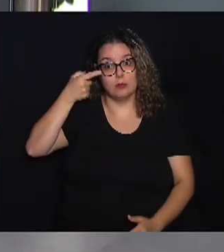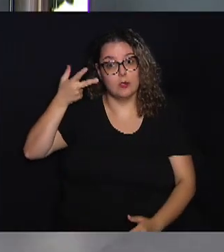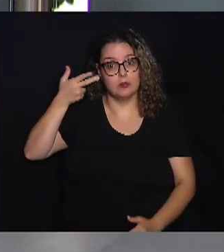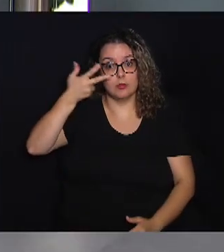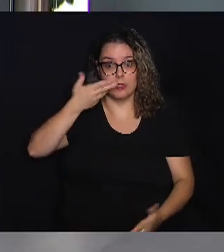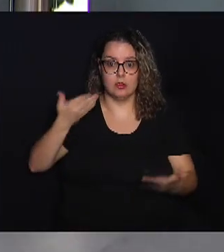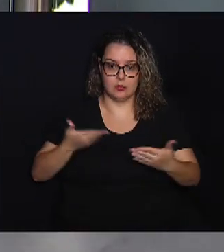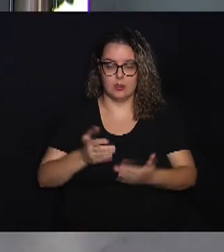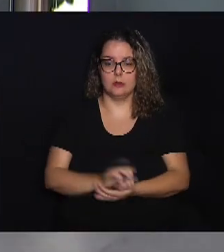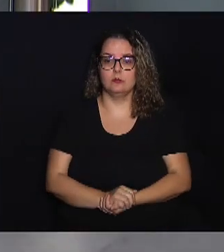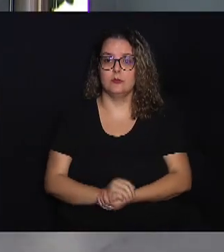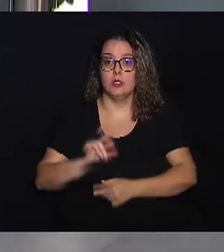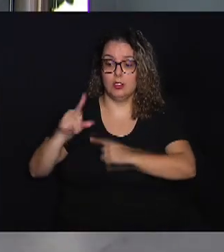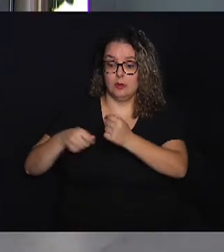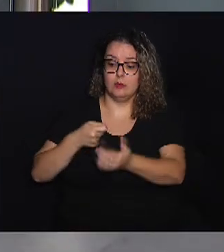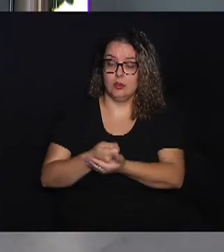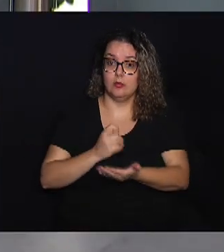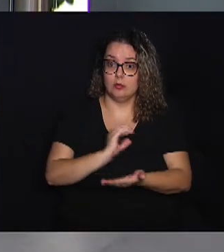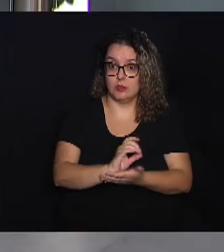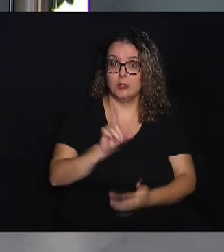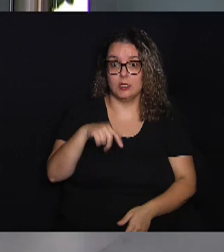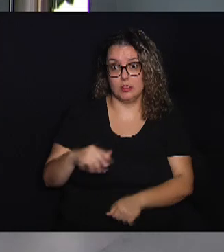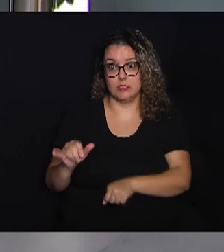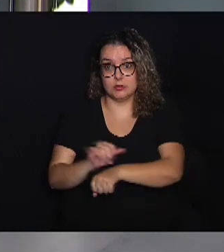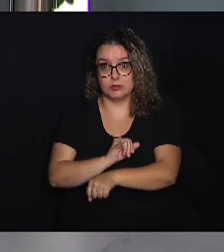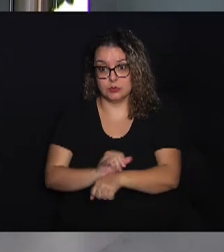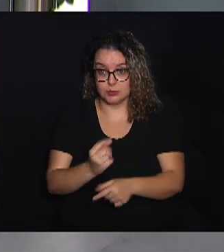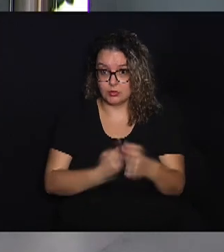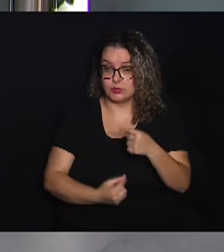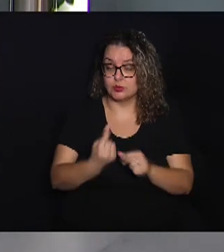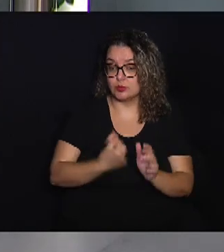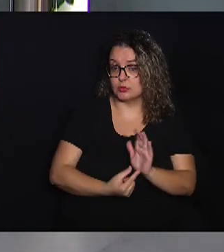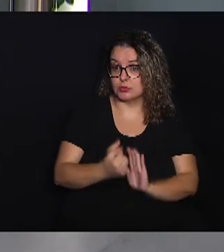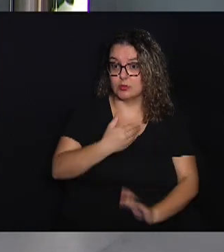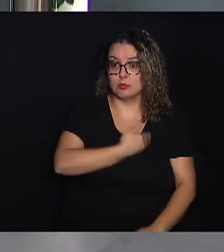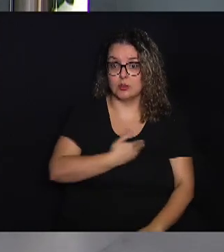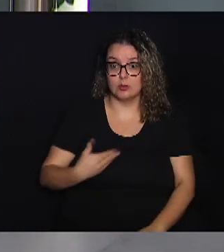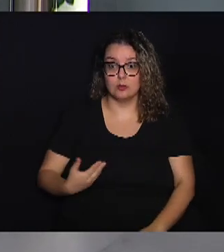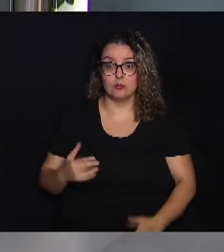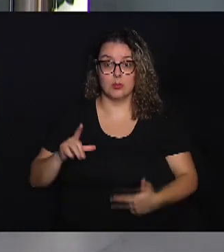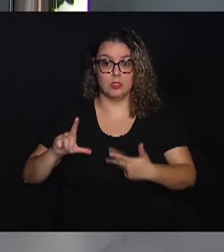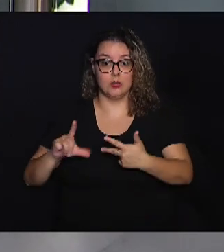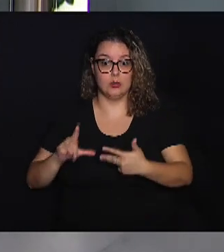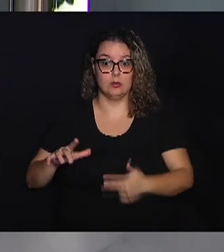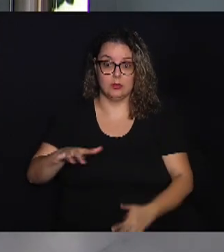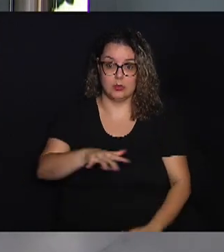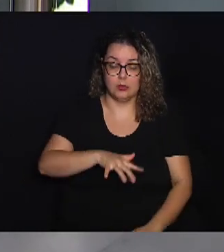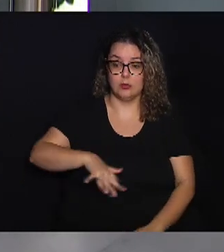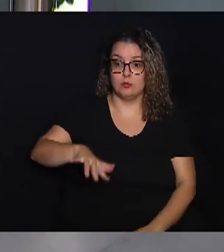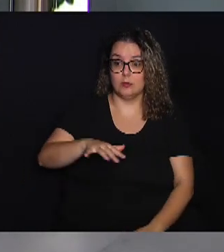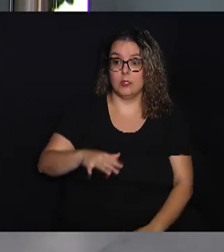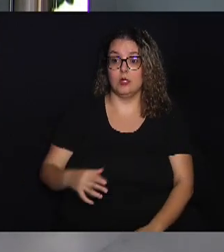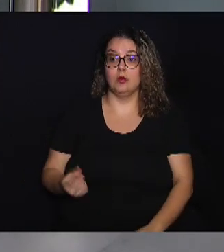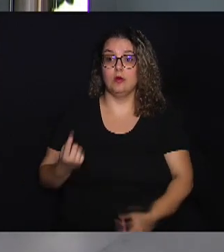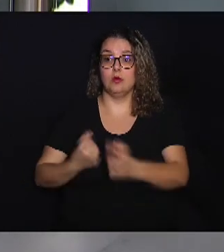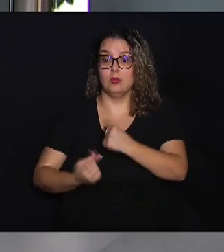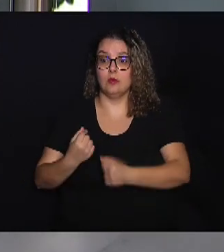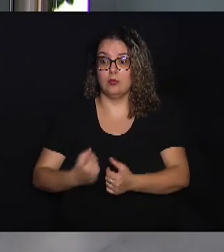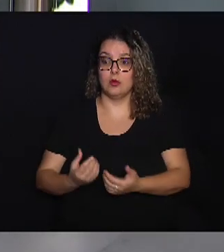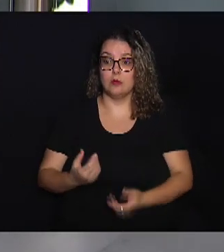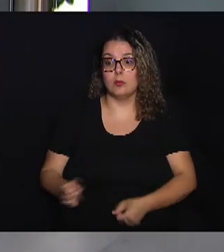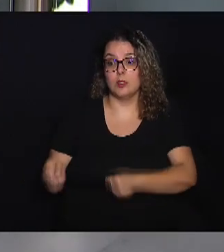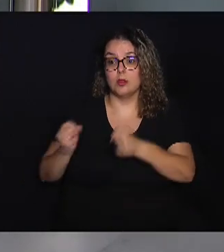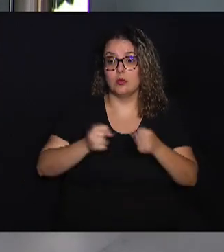As emendas parlamentares são instrumentos do orçamento público para que os legisladores destinem verbas e o Poder